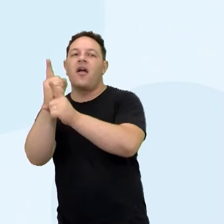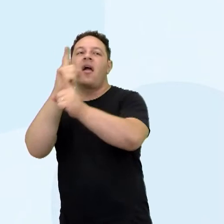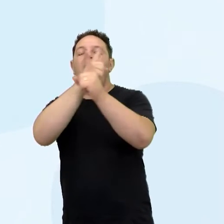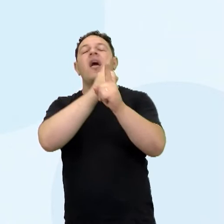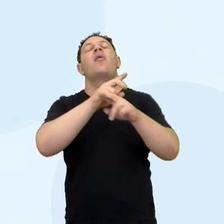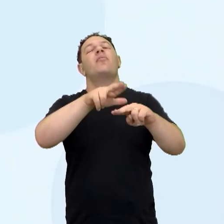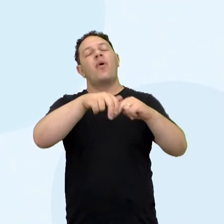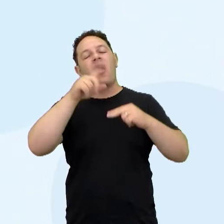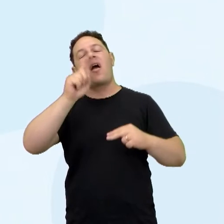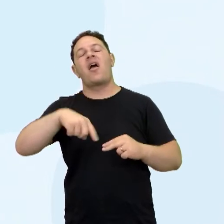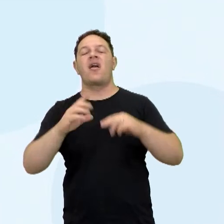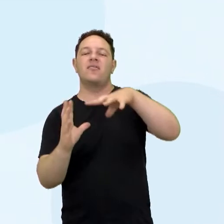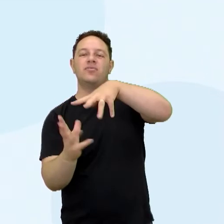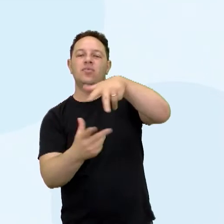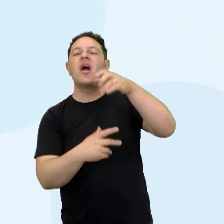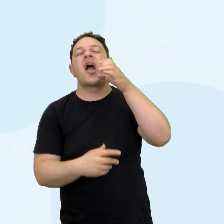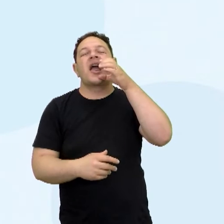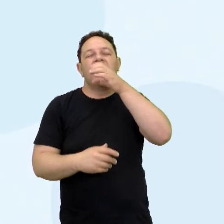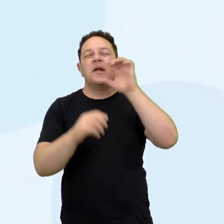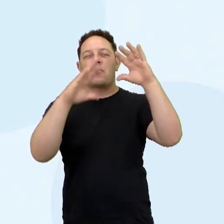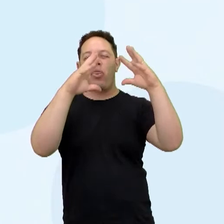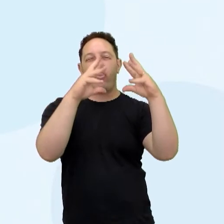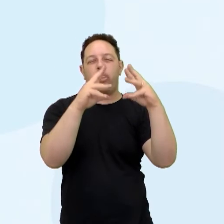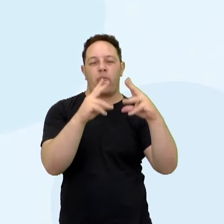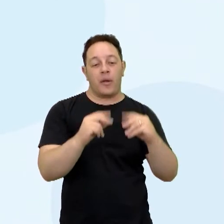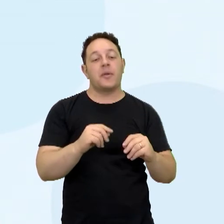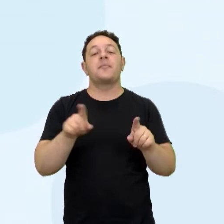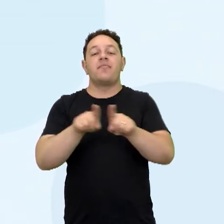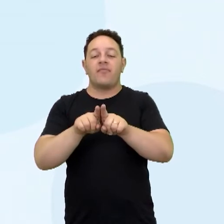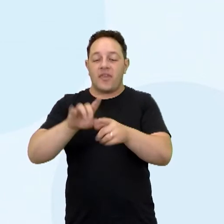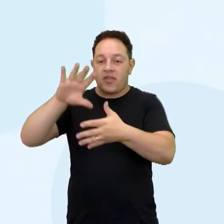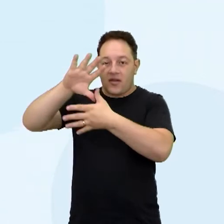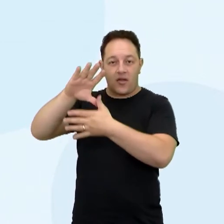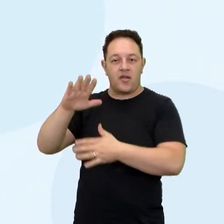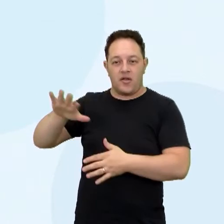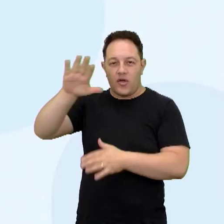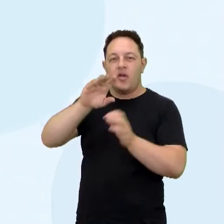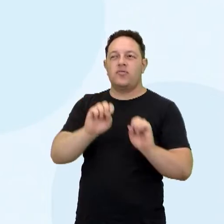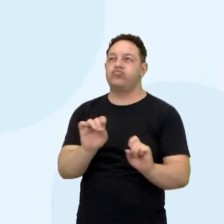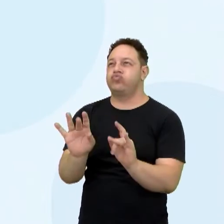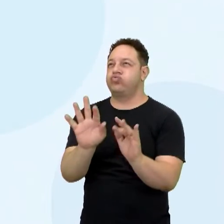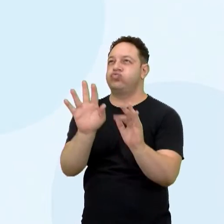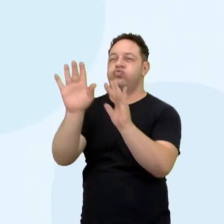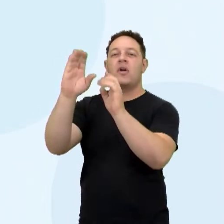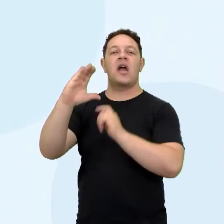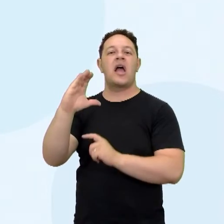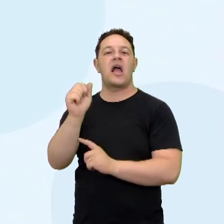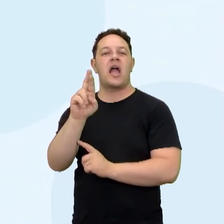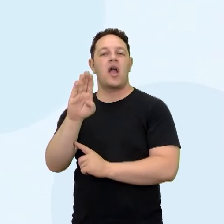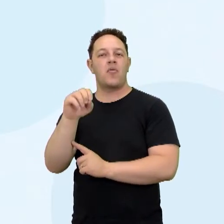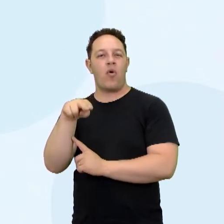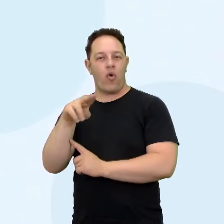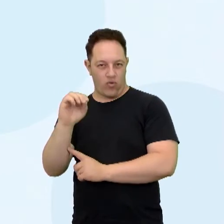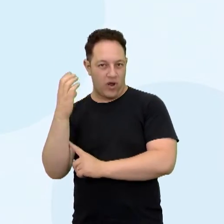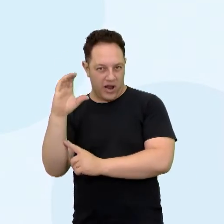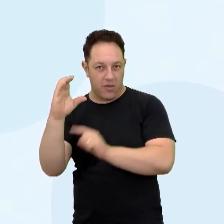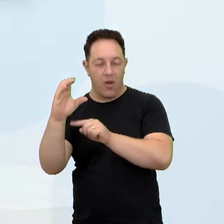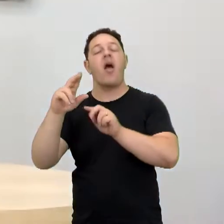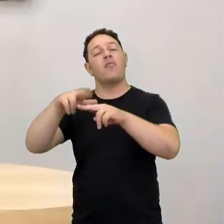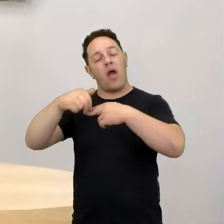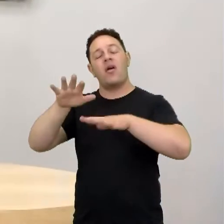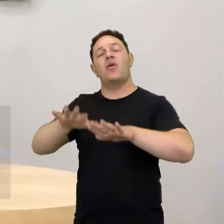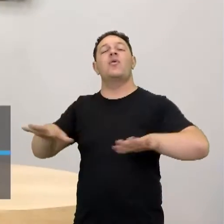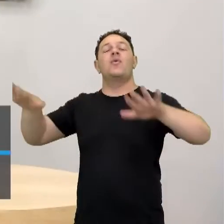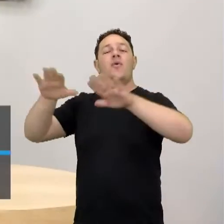e logicamente a gente viu pelo mapa de dióxido de carbono que a Austrália sofre com esse problema aí, né, de quantidade